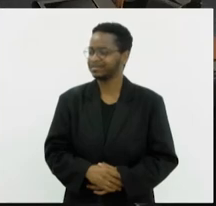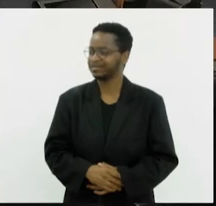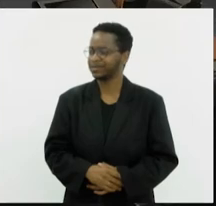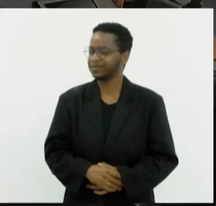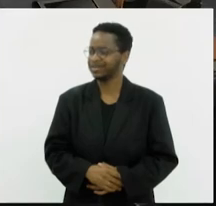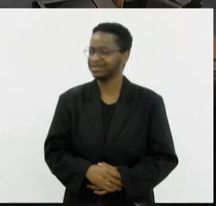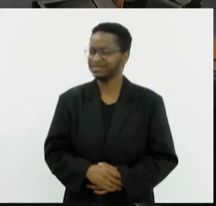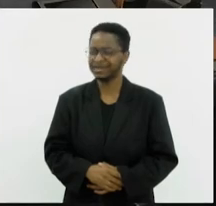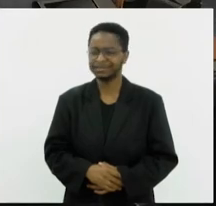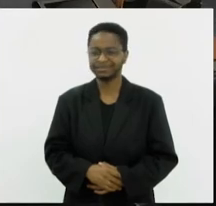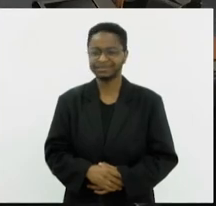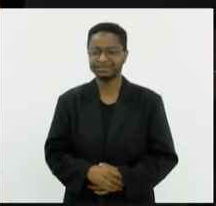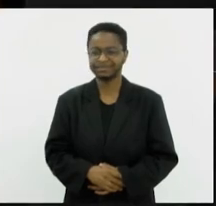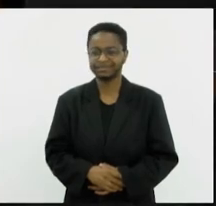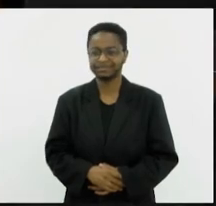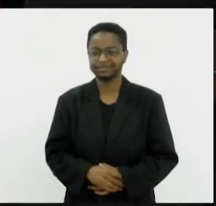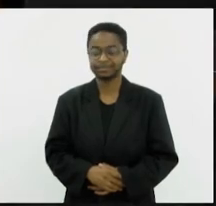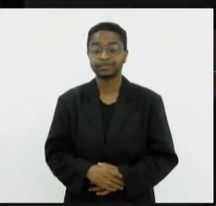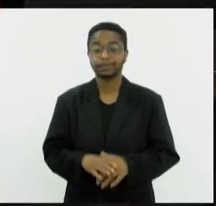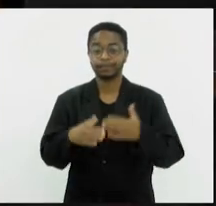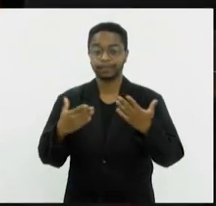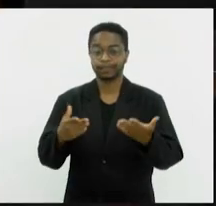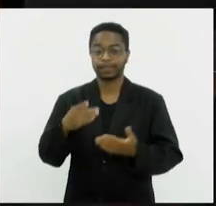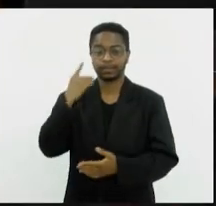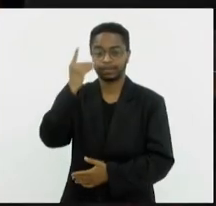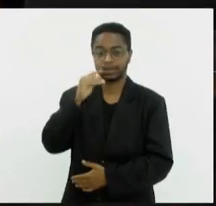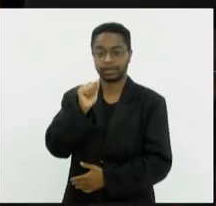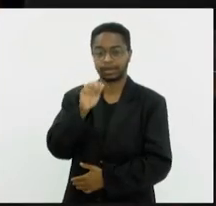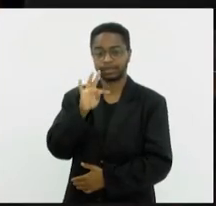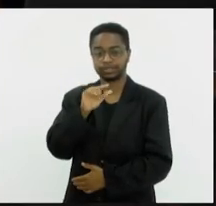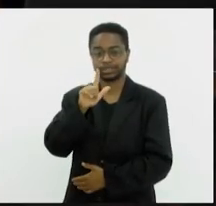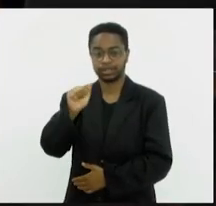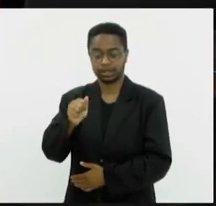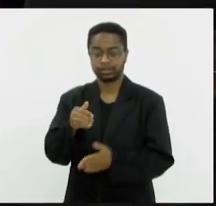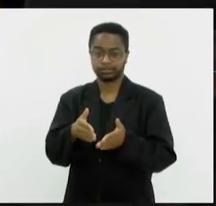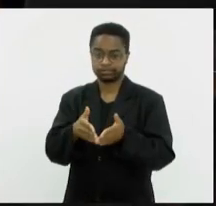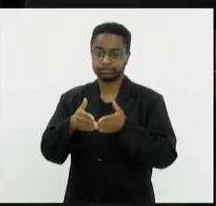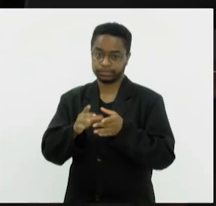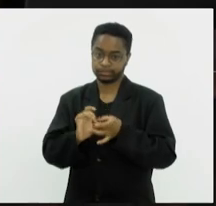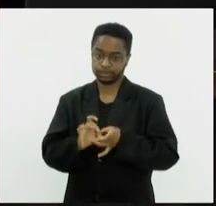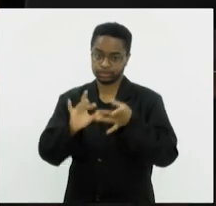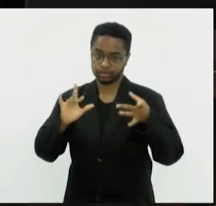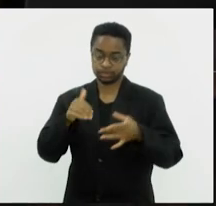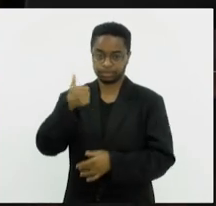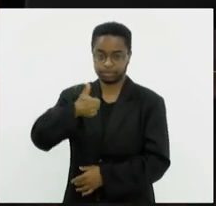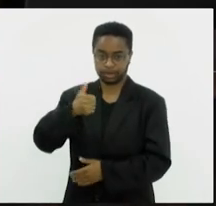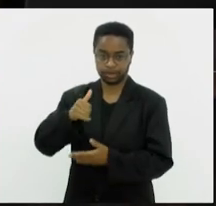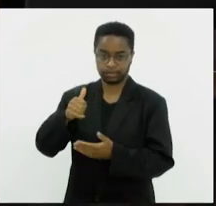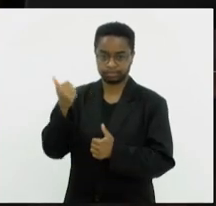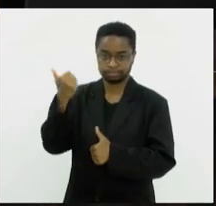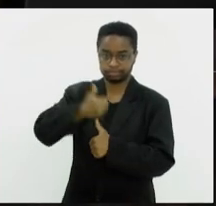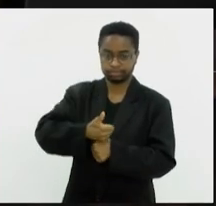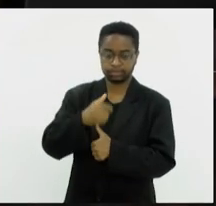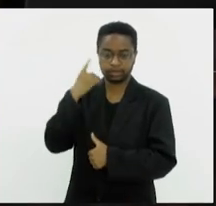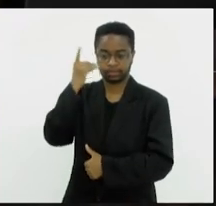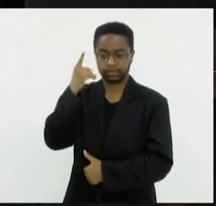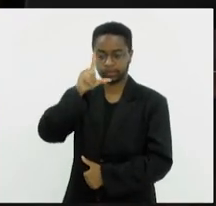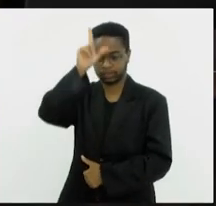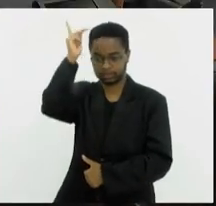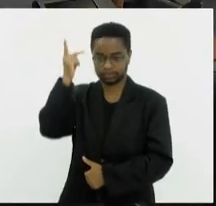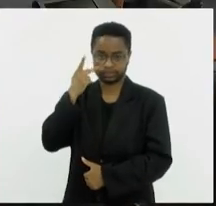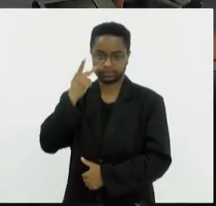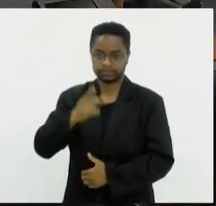me então solicitado pelo Deputado Nunes você deu primeiro orador vai ser o deputado Luis Paulo Correia